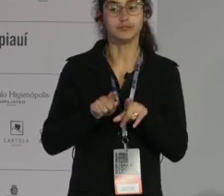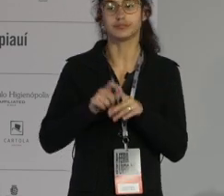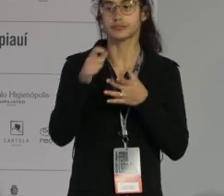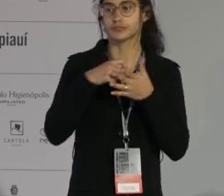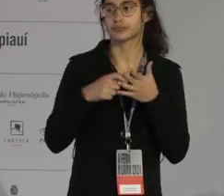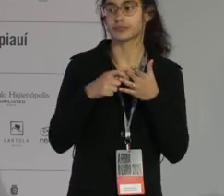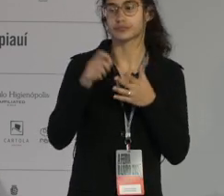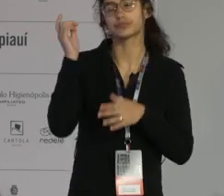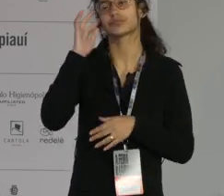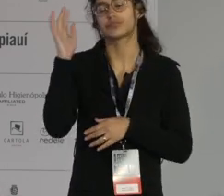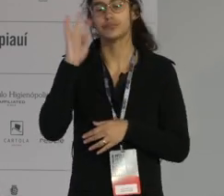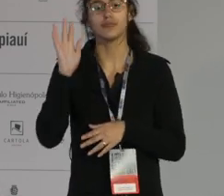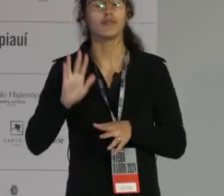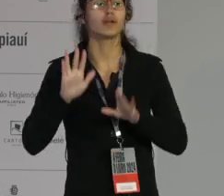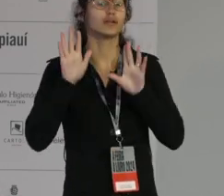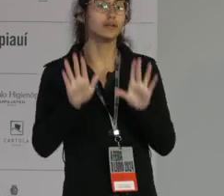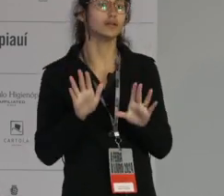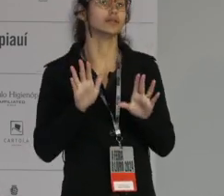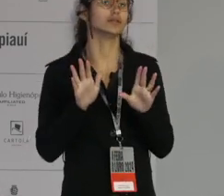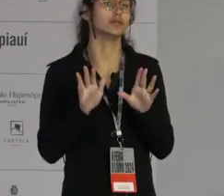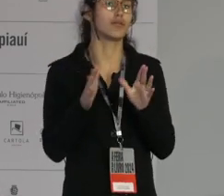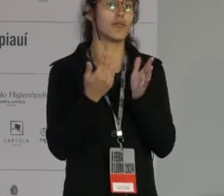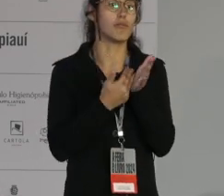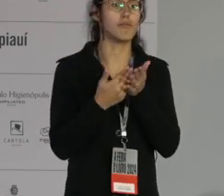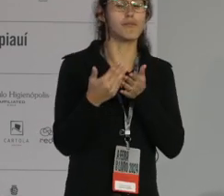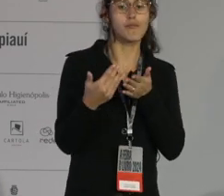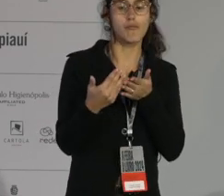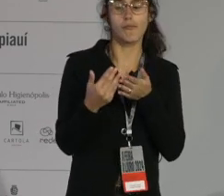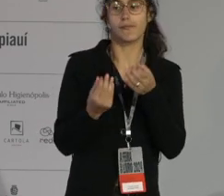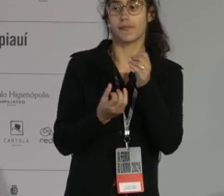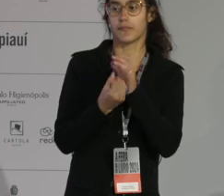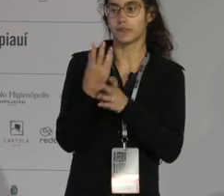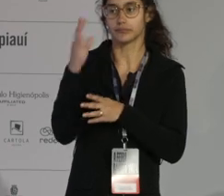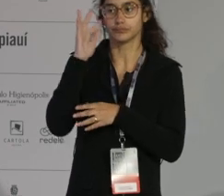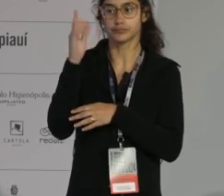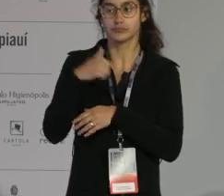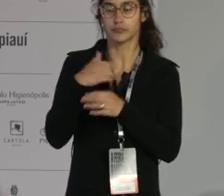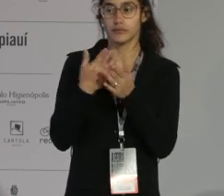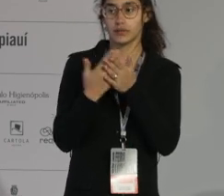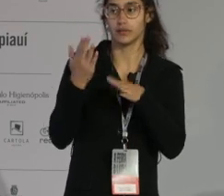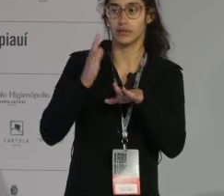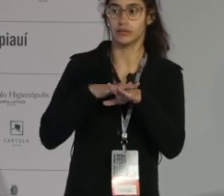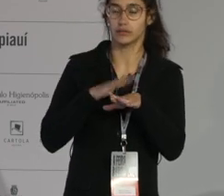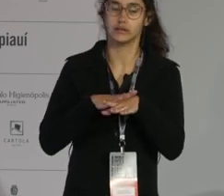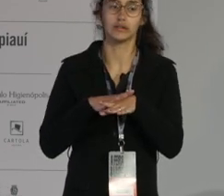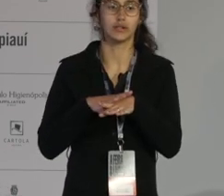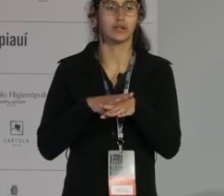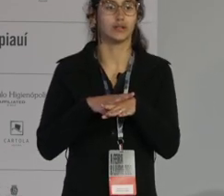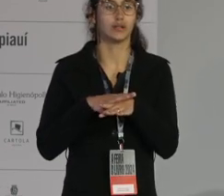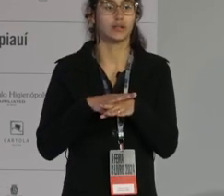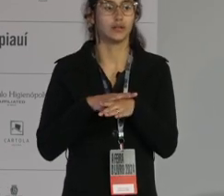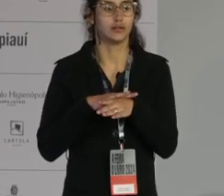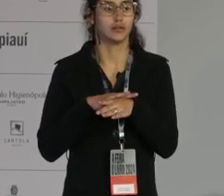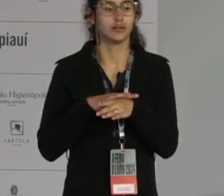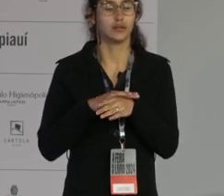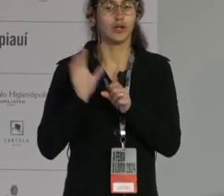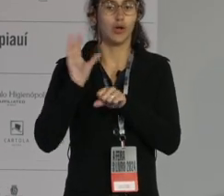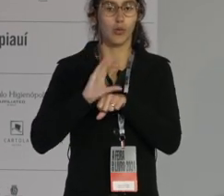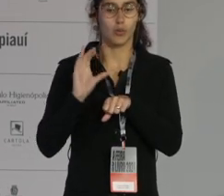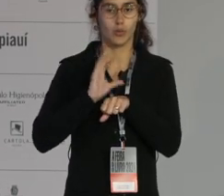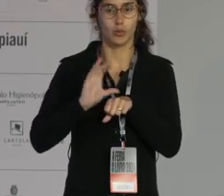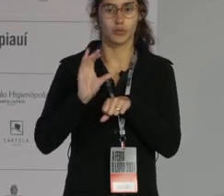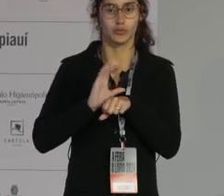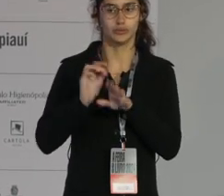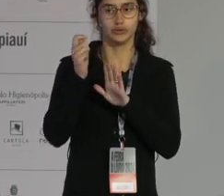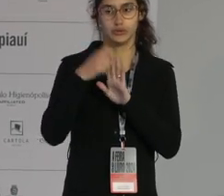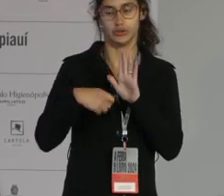escrevendo ficção. E, para começar a escrever ficção, eu comecei a fazer o curso de